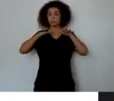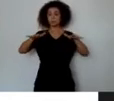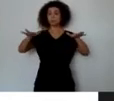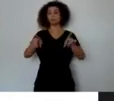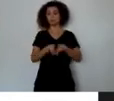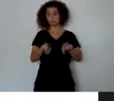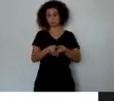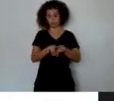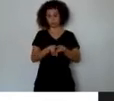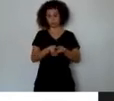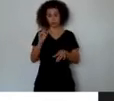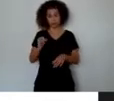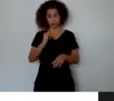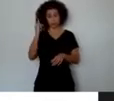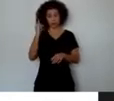falar que